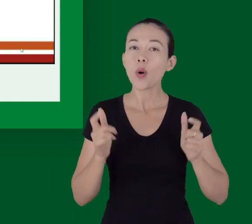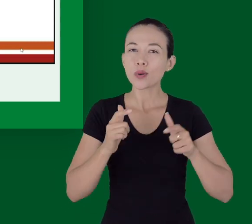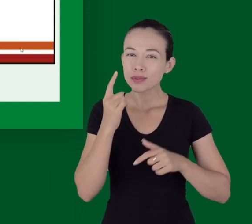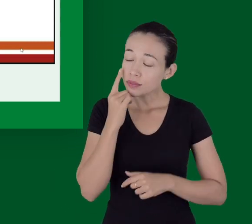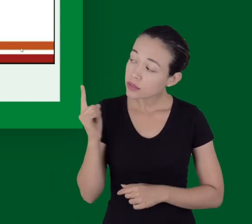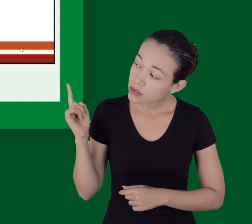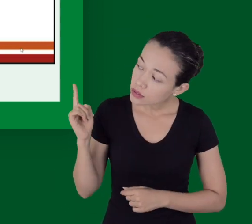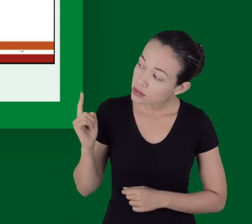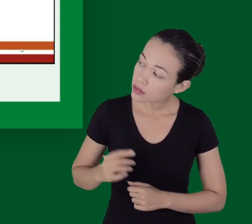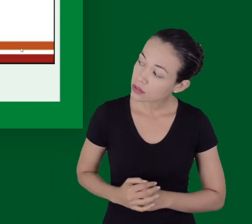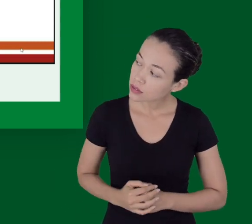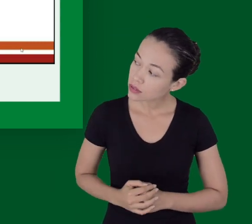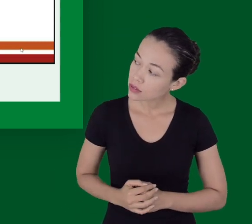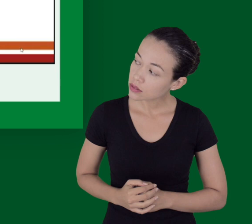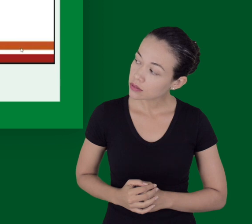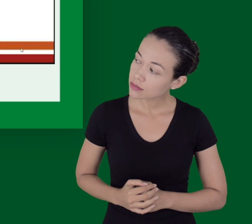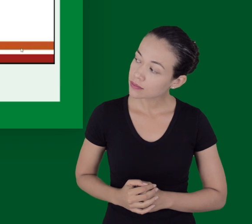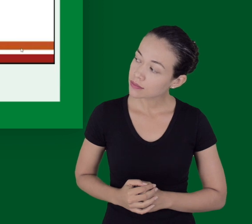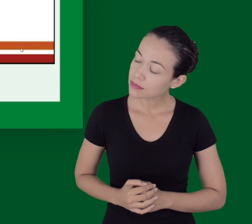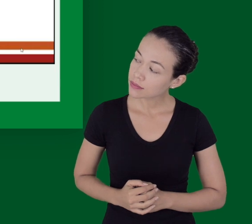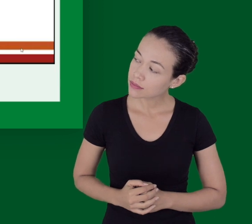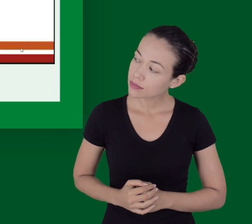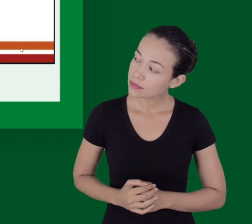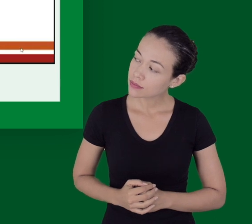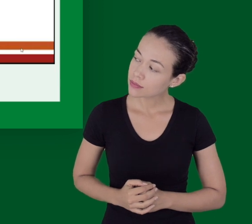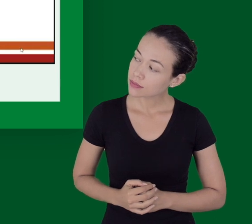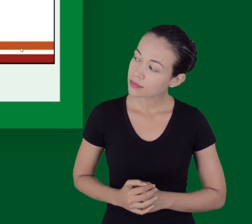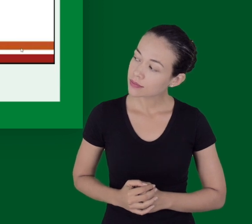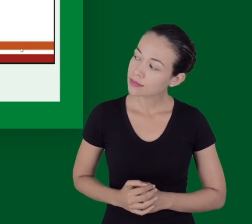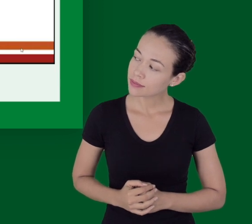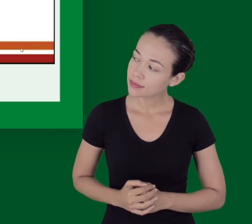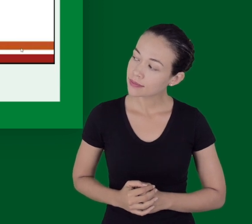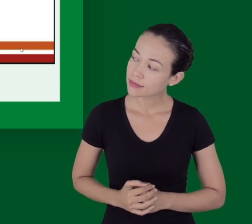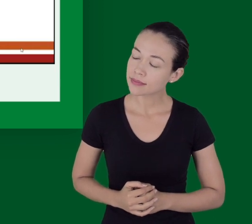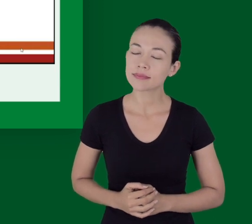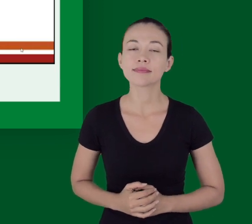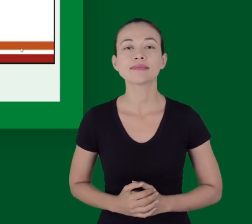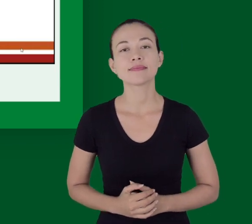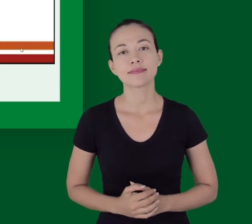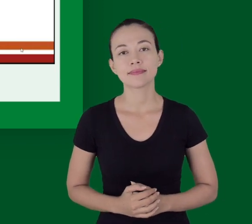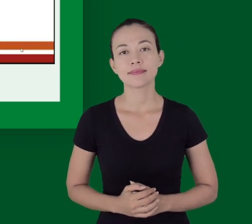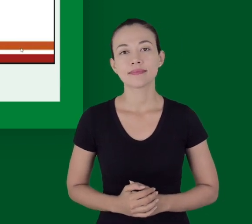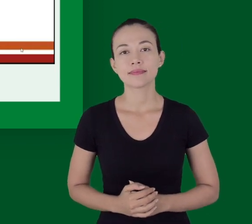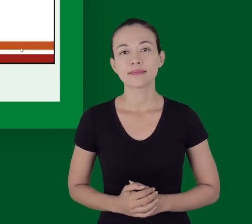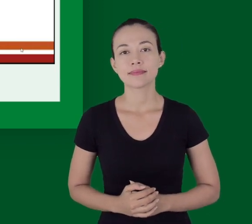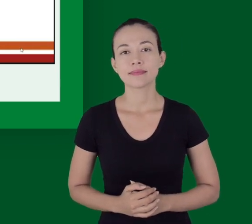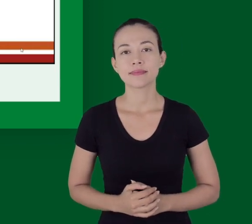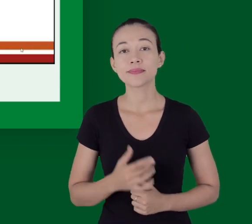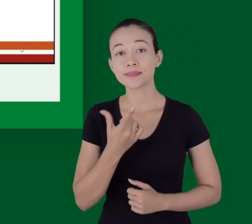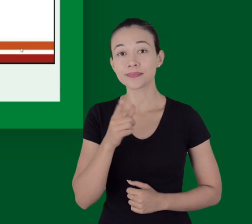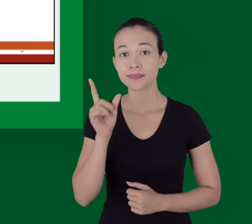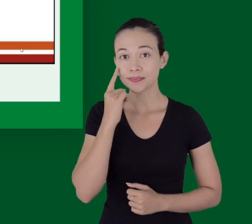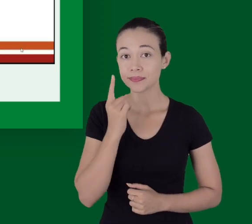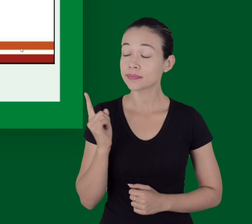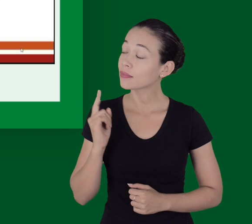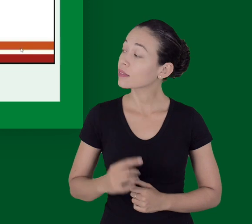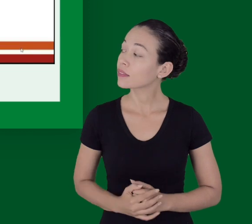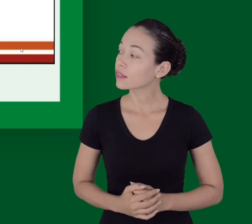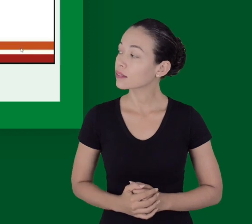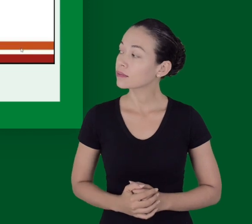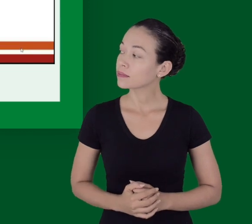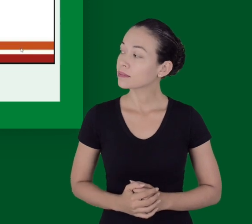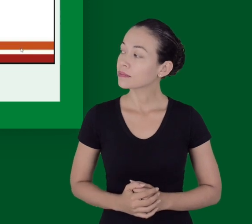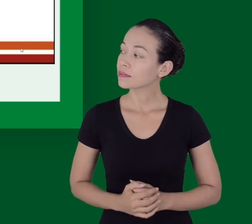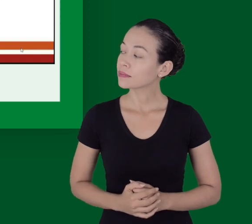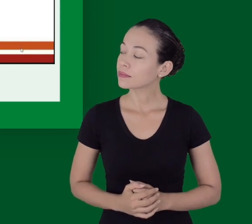certinha. V1 à direita, V2 à esquerda e vai seguindo o precórdio todo de V3 a V6, tá? Aqui é